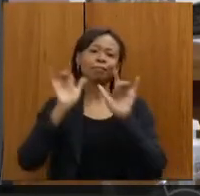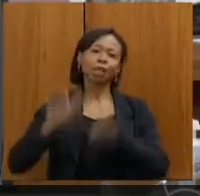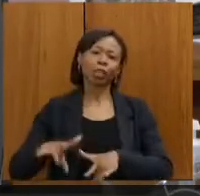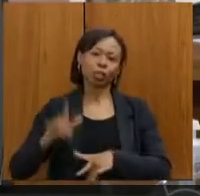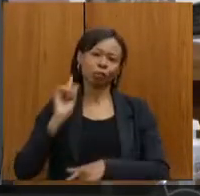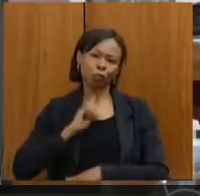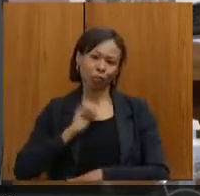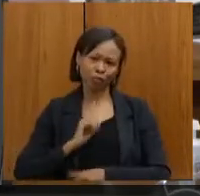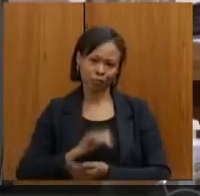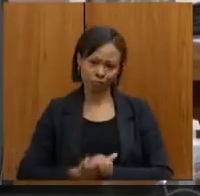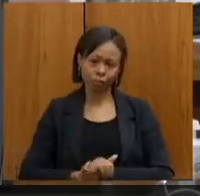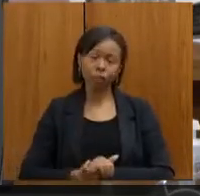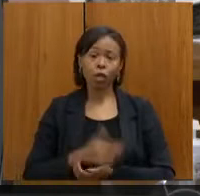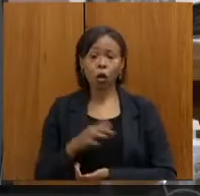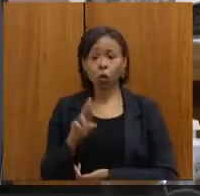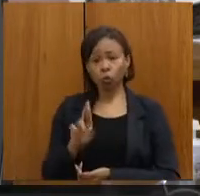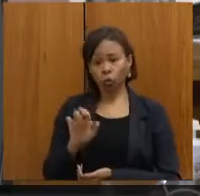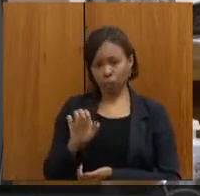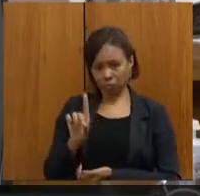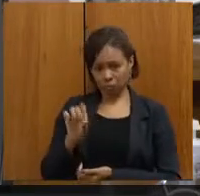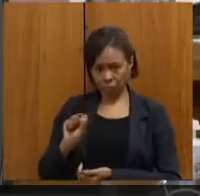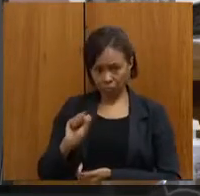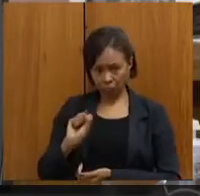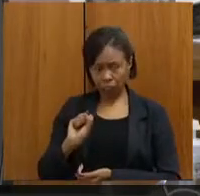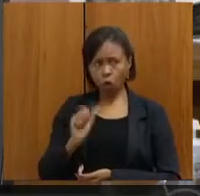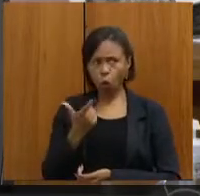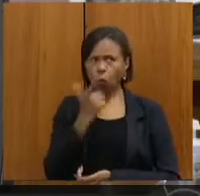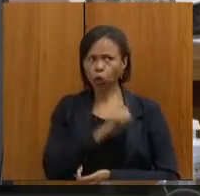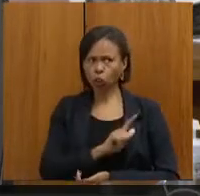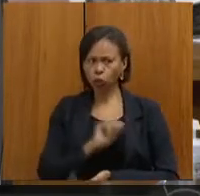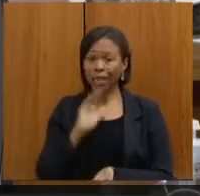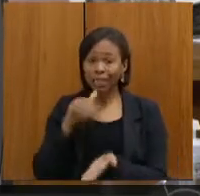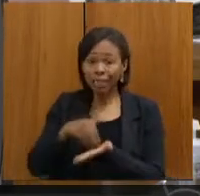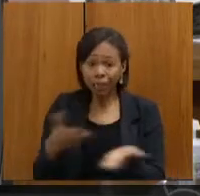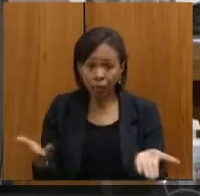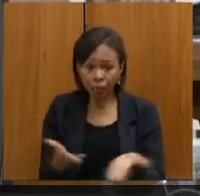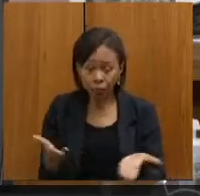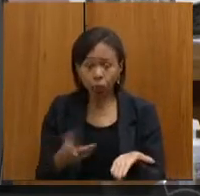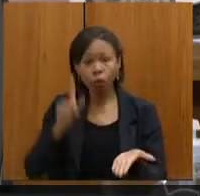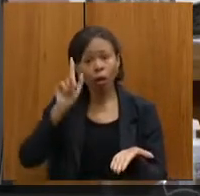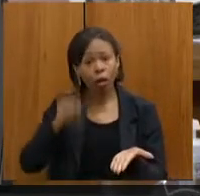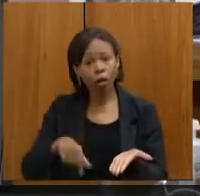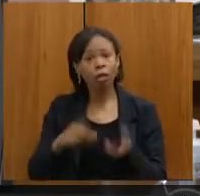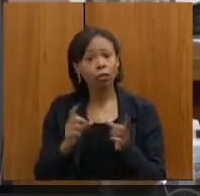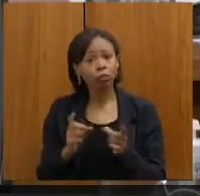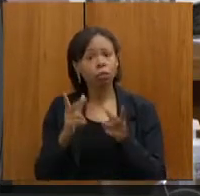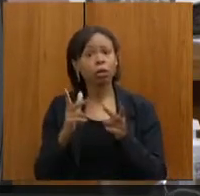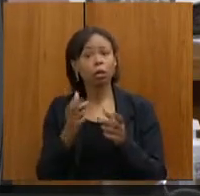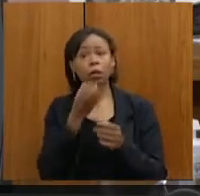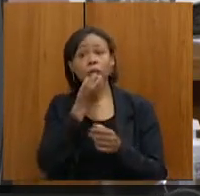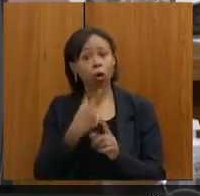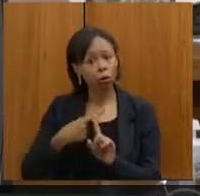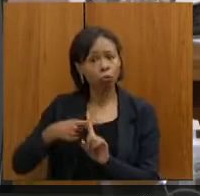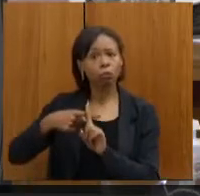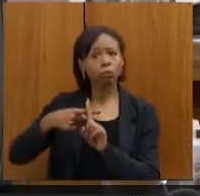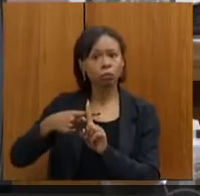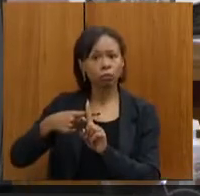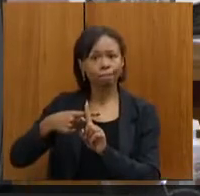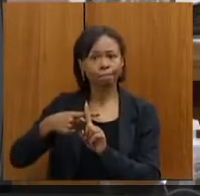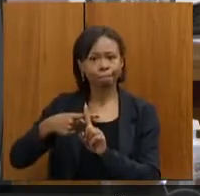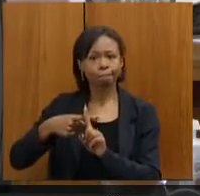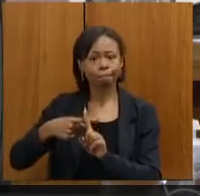que os raps conseguidos até hoje insisto são reais que vem de longa data em São a nosso ver positivos